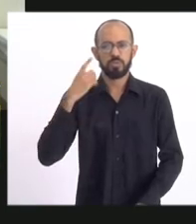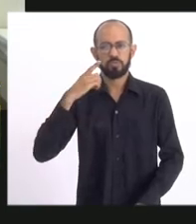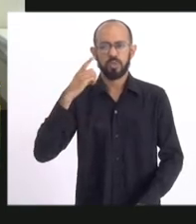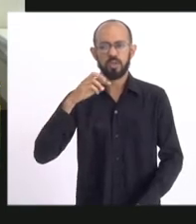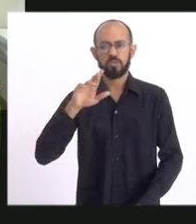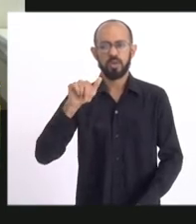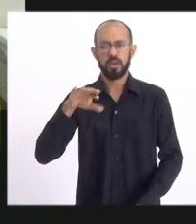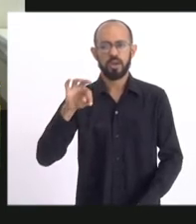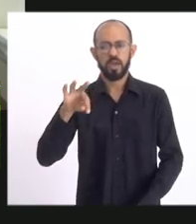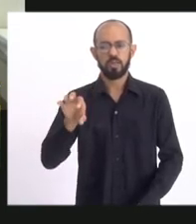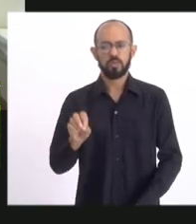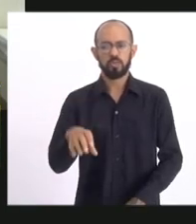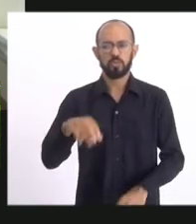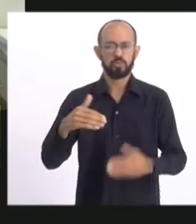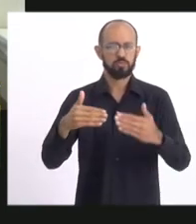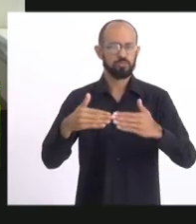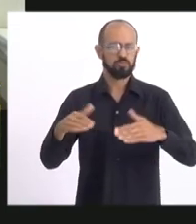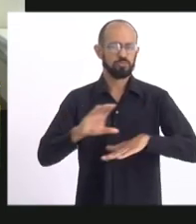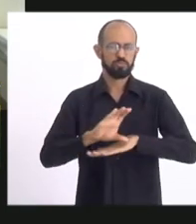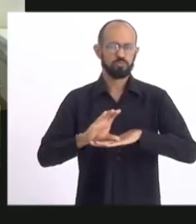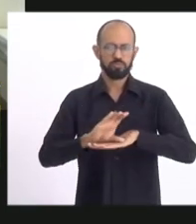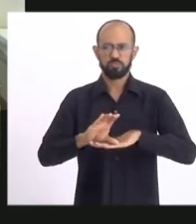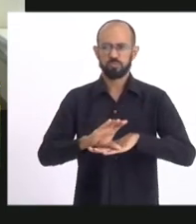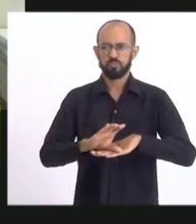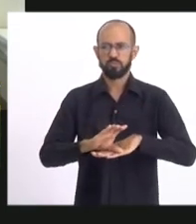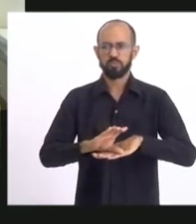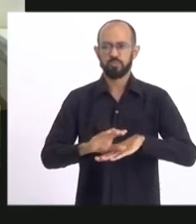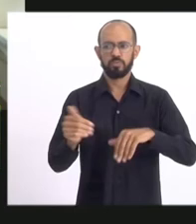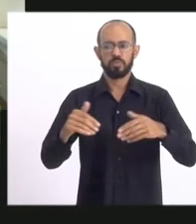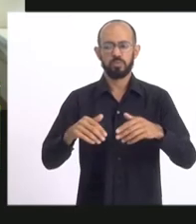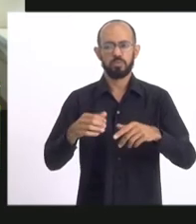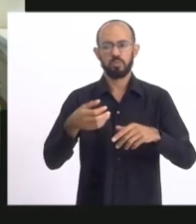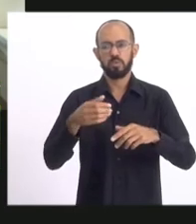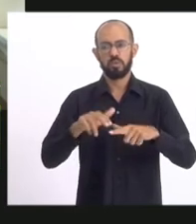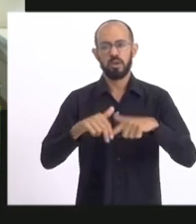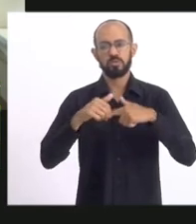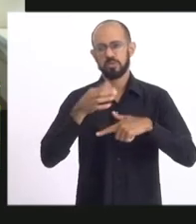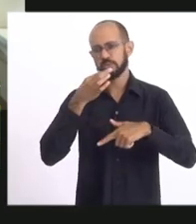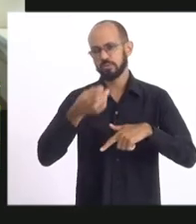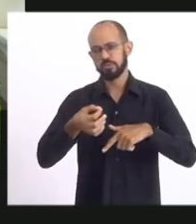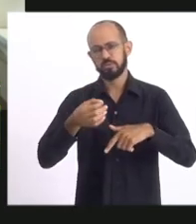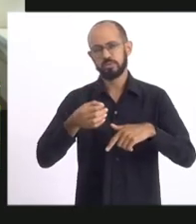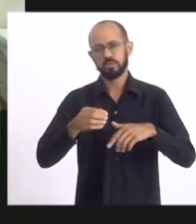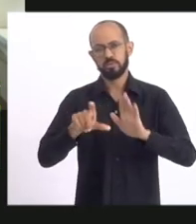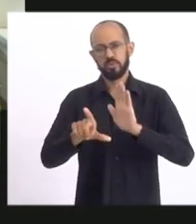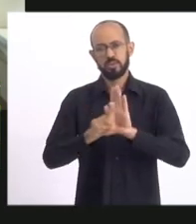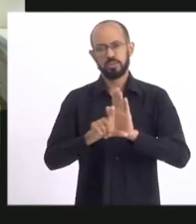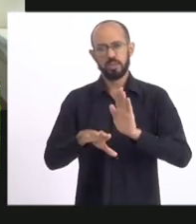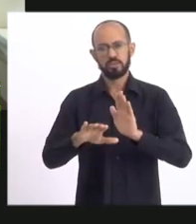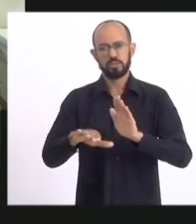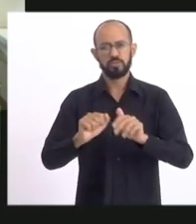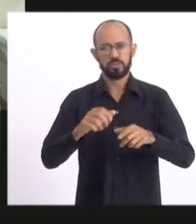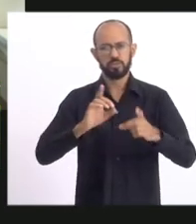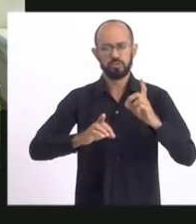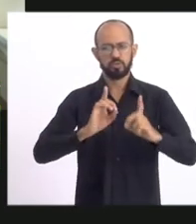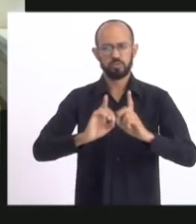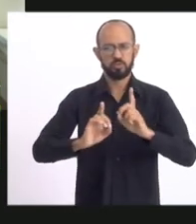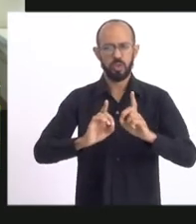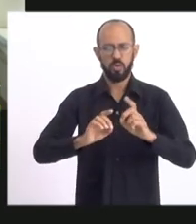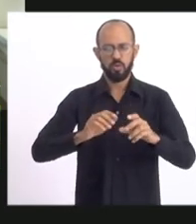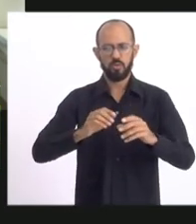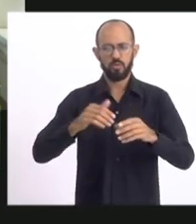pela inconstitucionalidade, concluindo pela transformação em indicação legislativa. Em discussão, em votação,